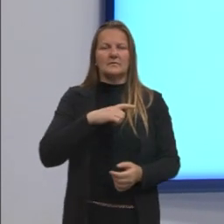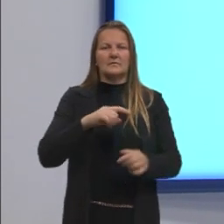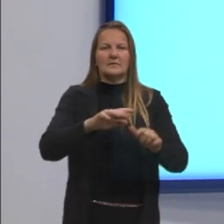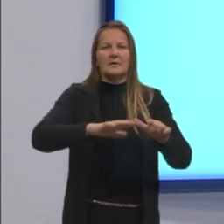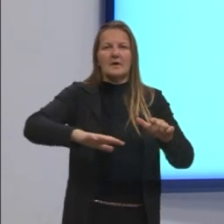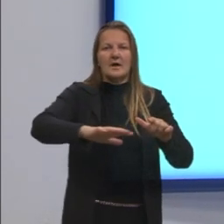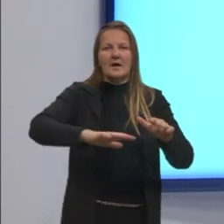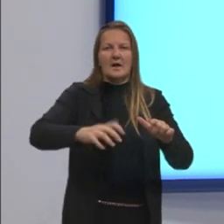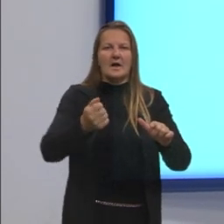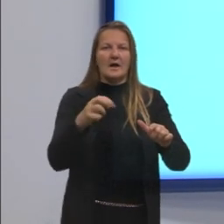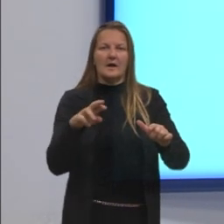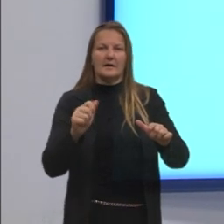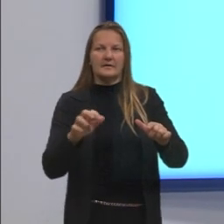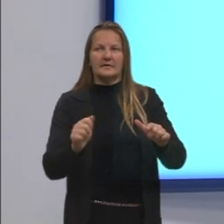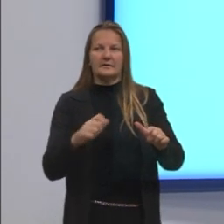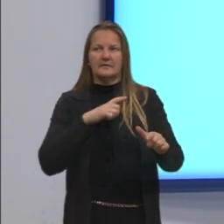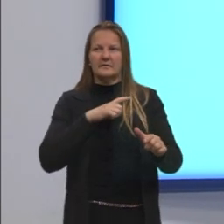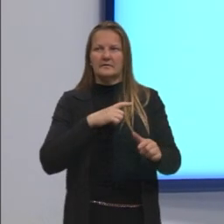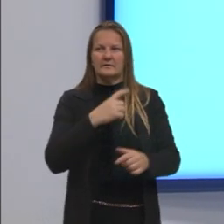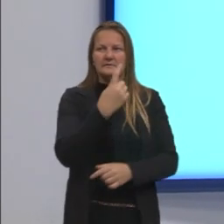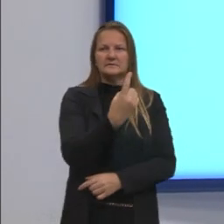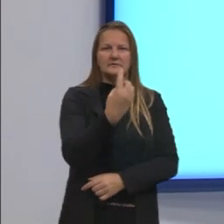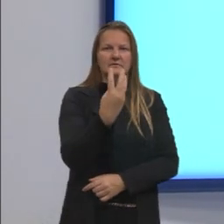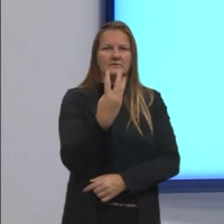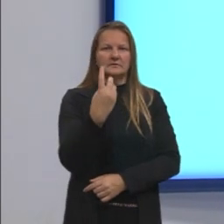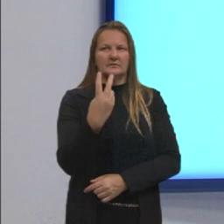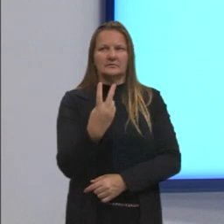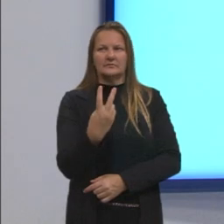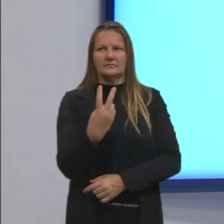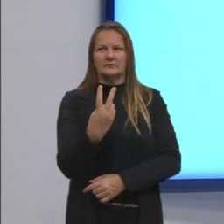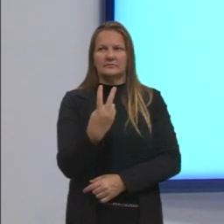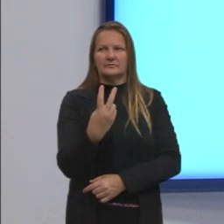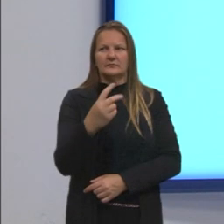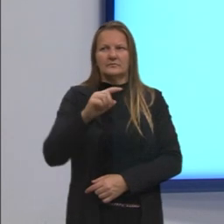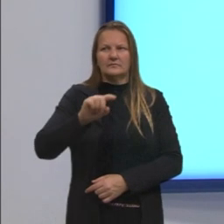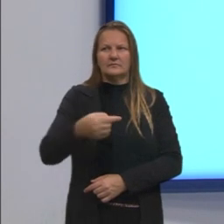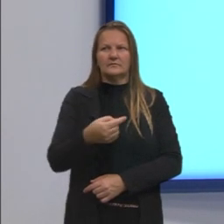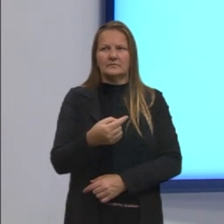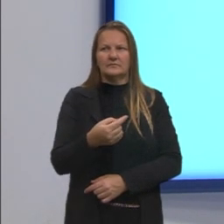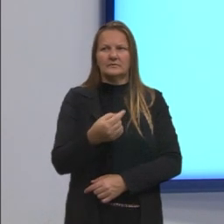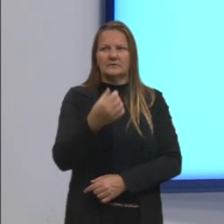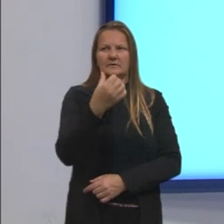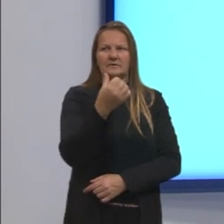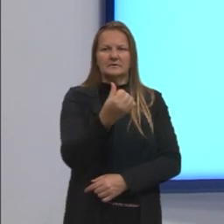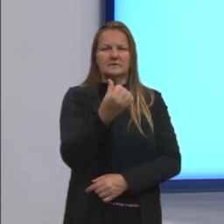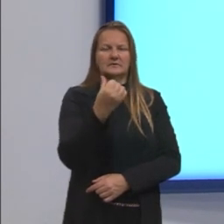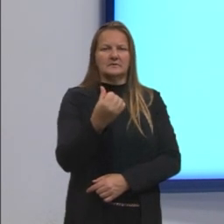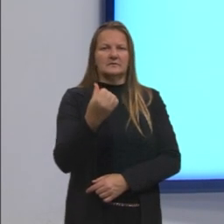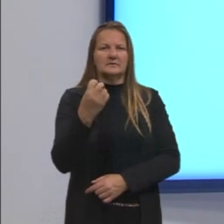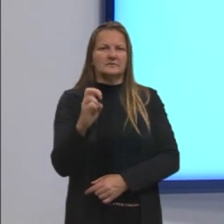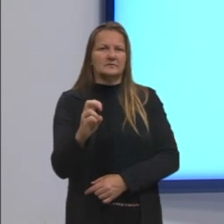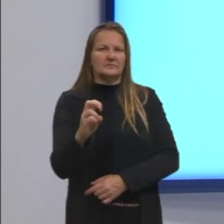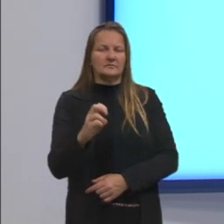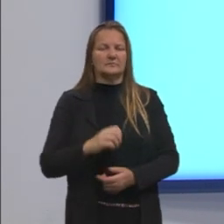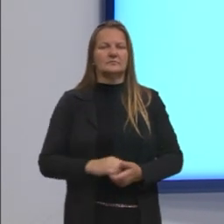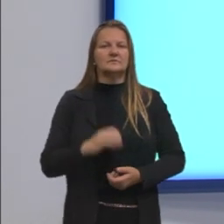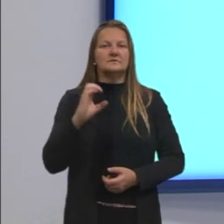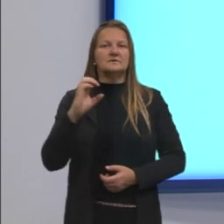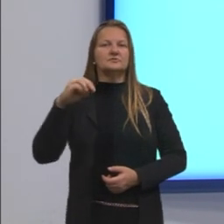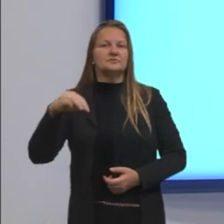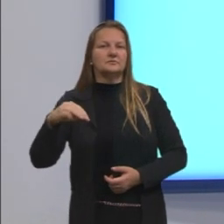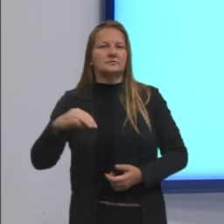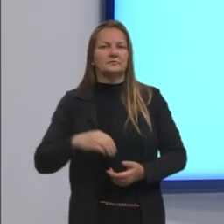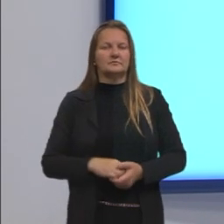da quarta parte seria de 132 vírgula 665 né colocando